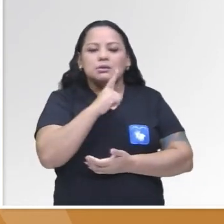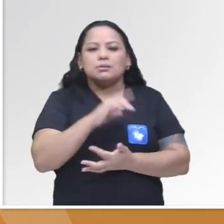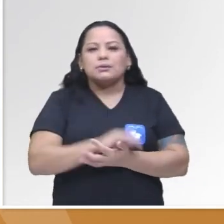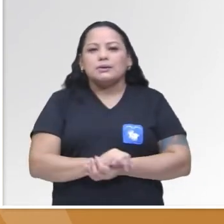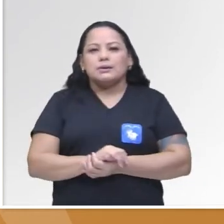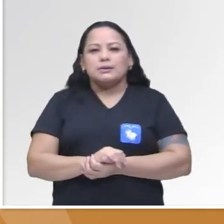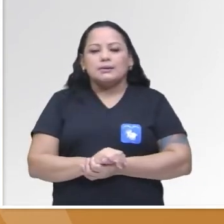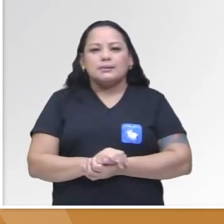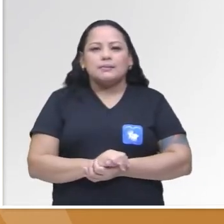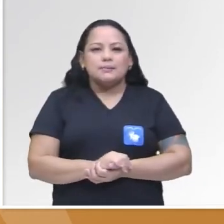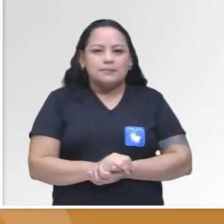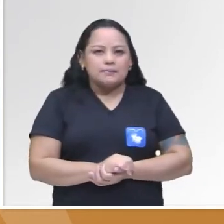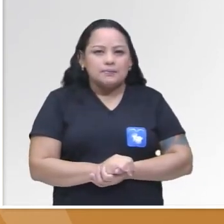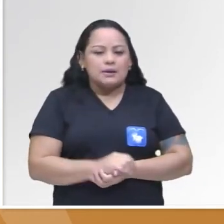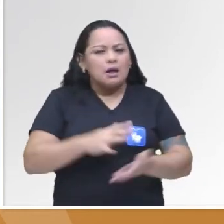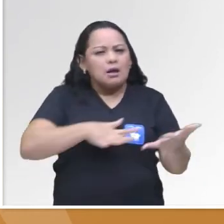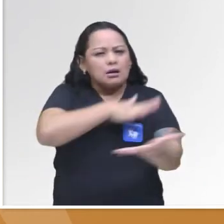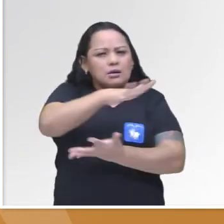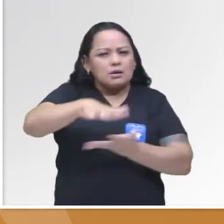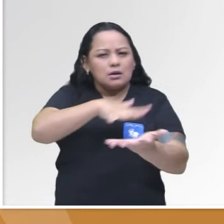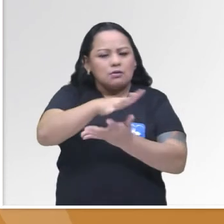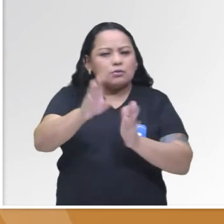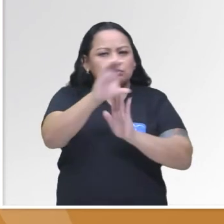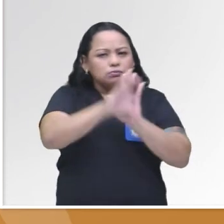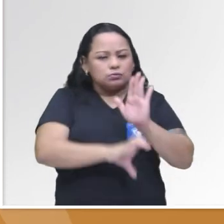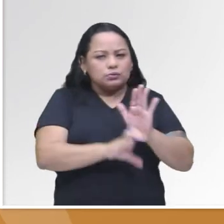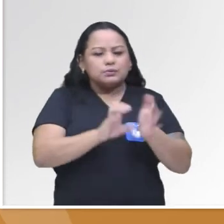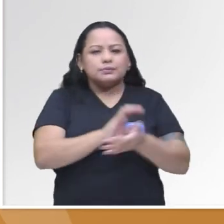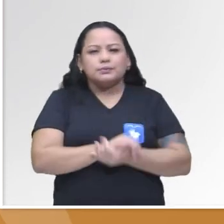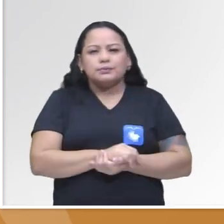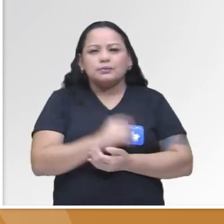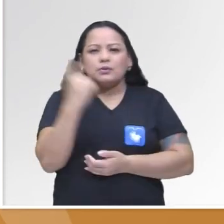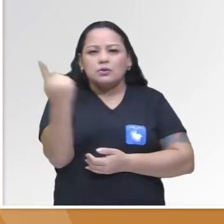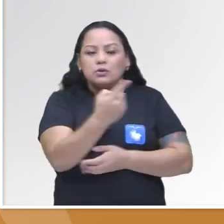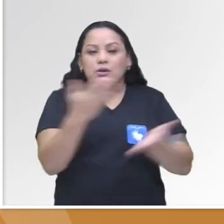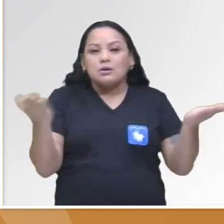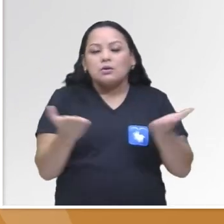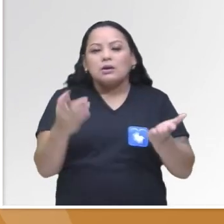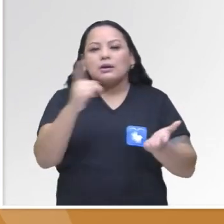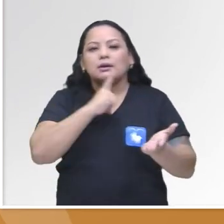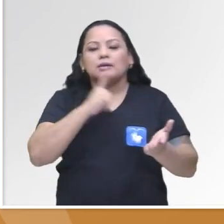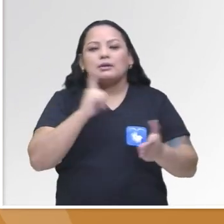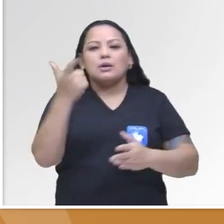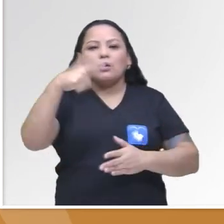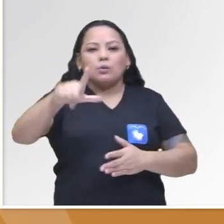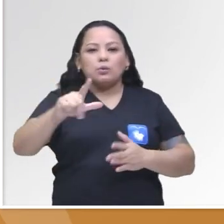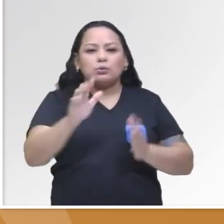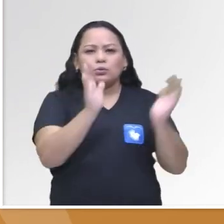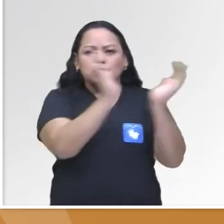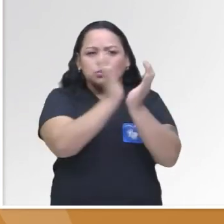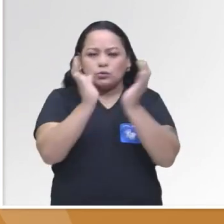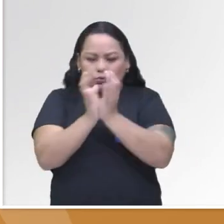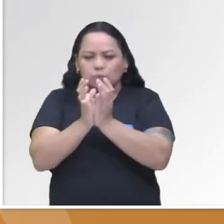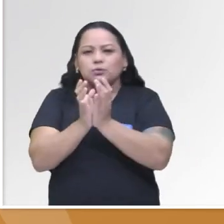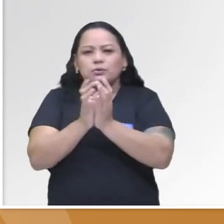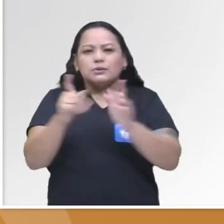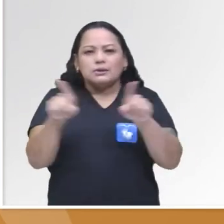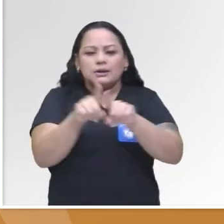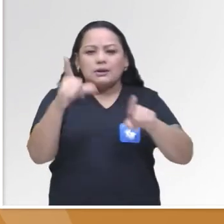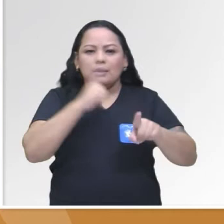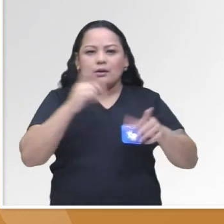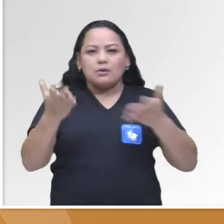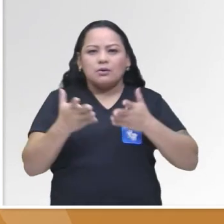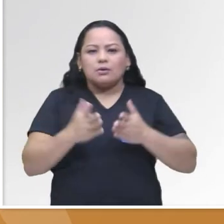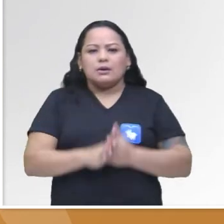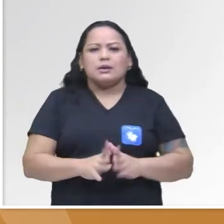a questão da Revolução Constitucionalista, nós vamos ter agora outros movimentos e outros grupamentos também fazendo